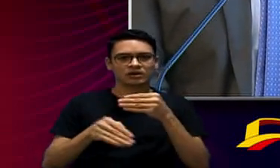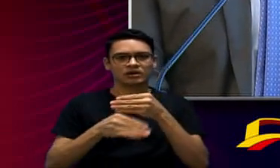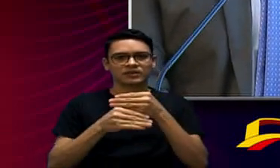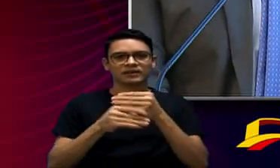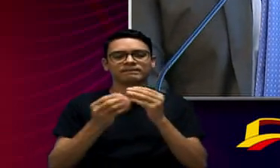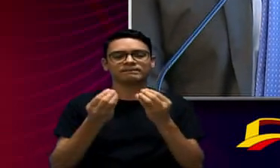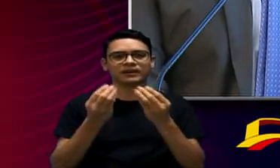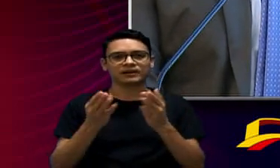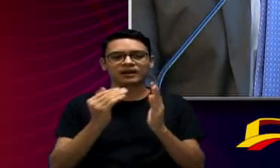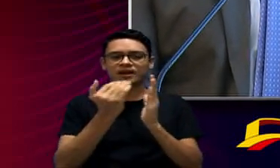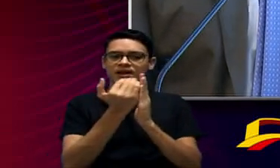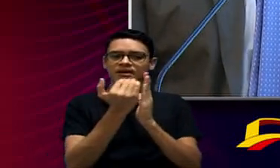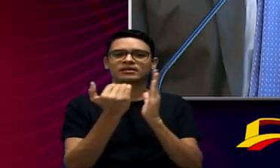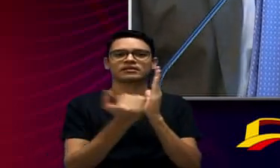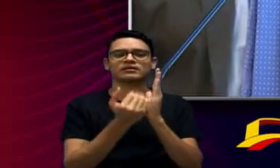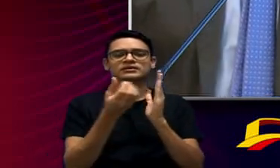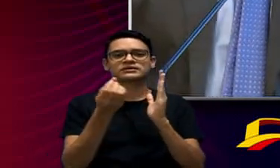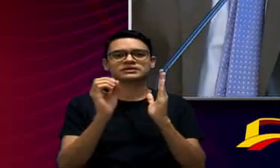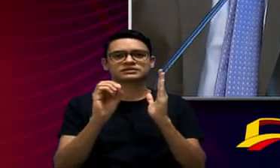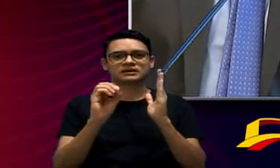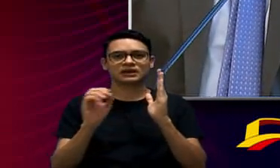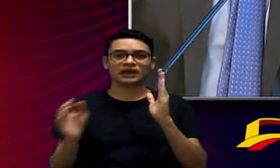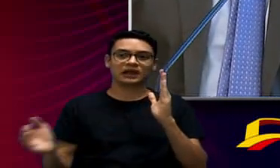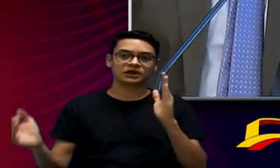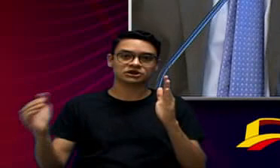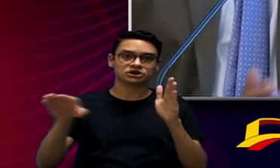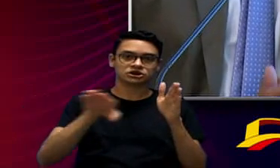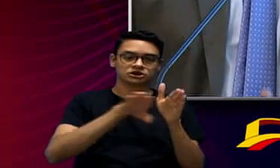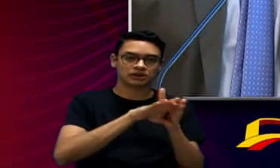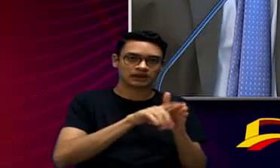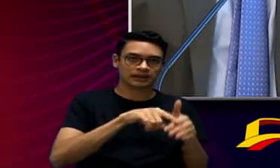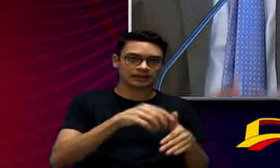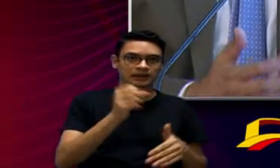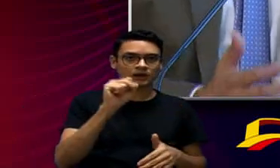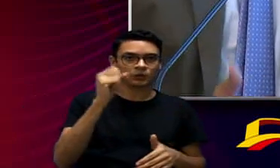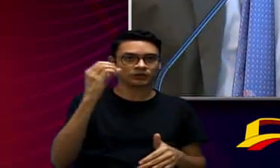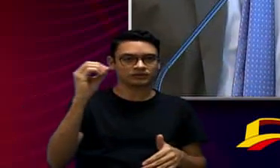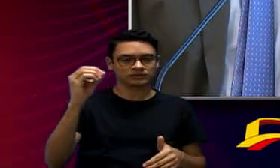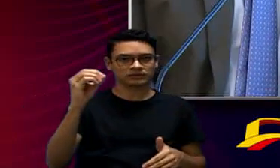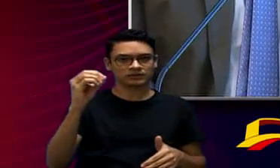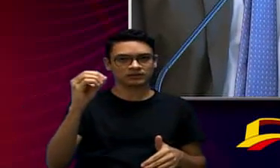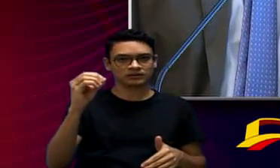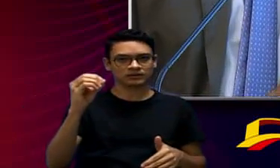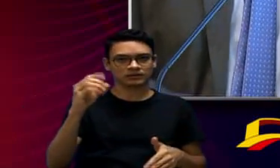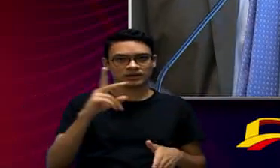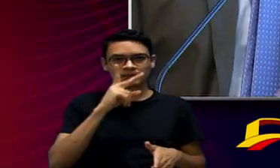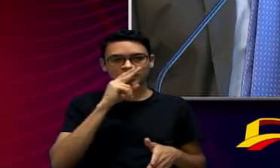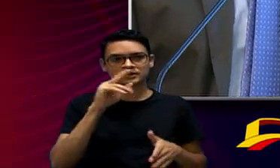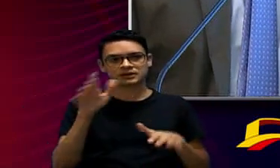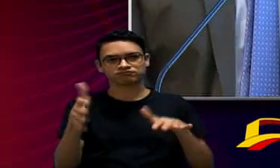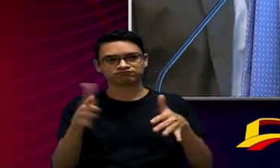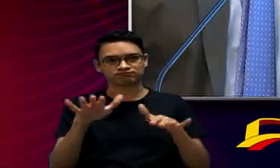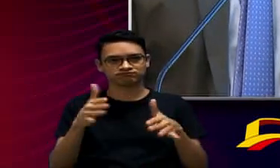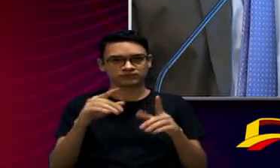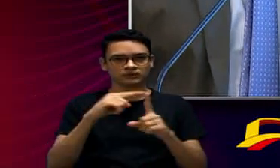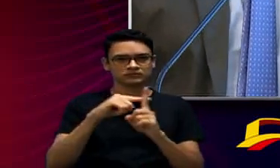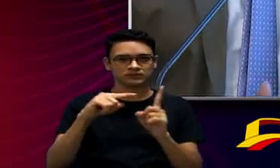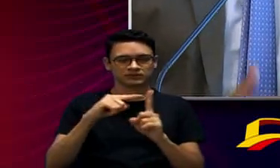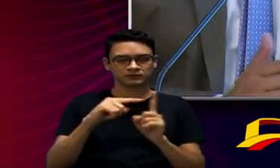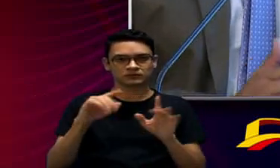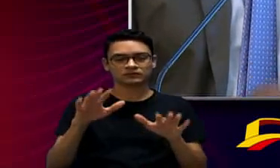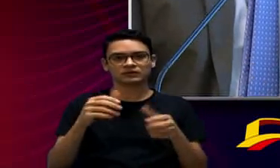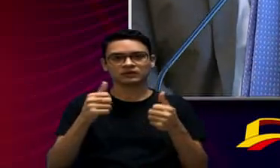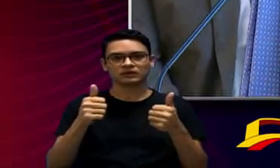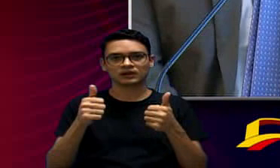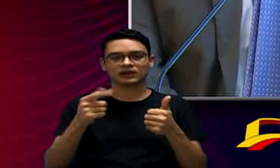O projeto está vindo executivo para 80. E pelas situações que vai ficar no meio do caminho ali. Mas pelo menos fica no meio